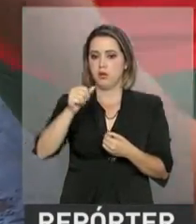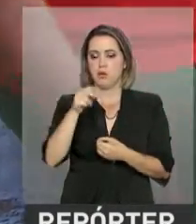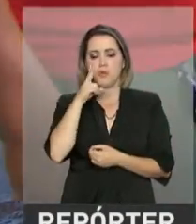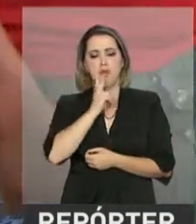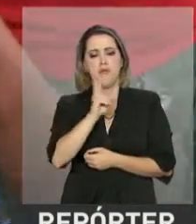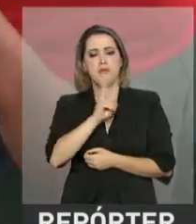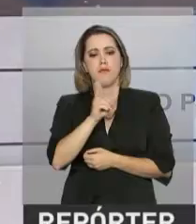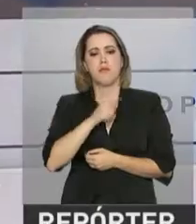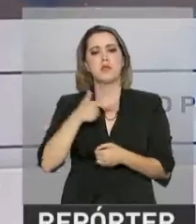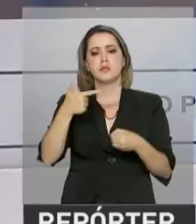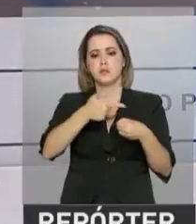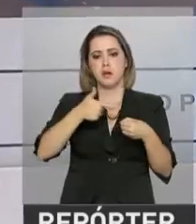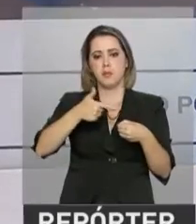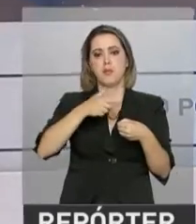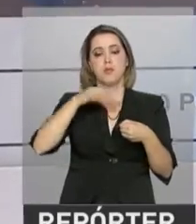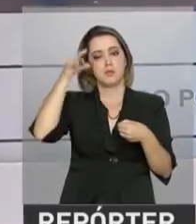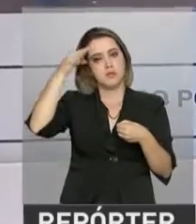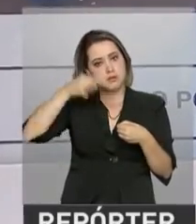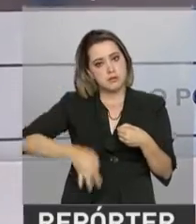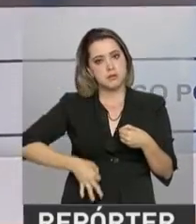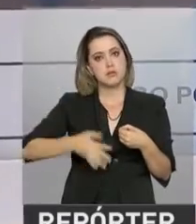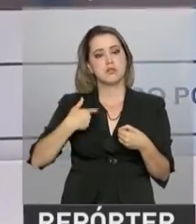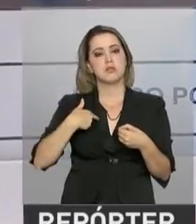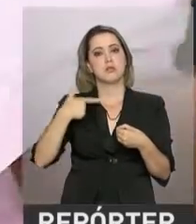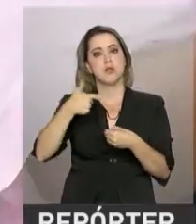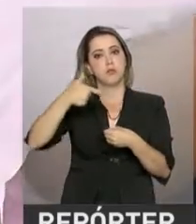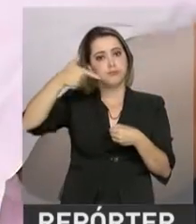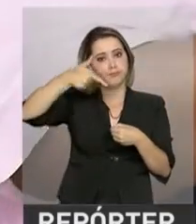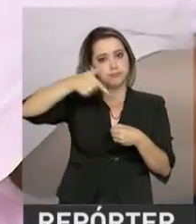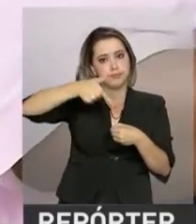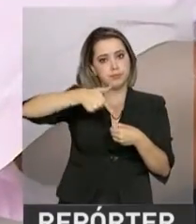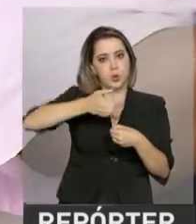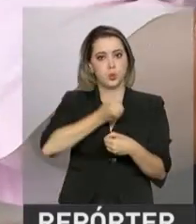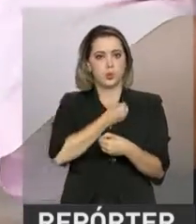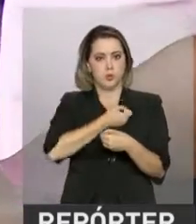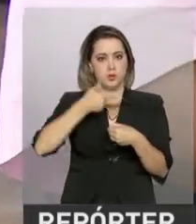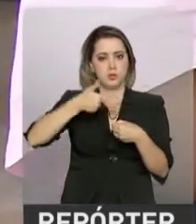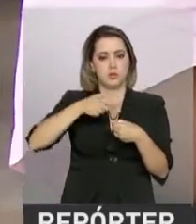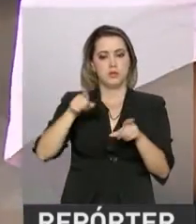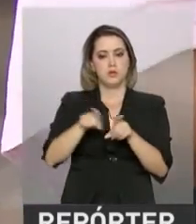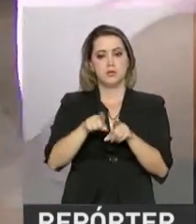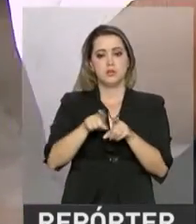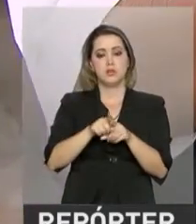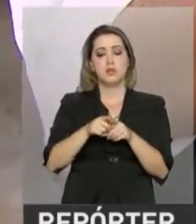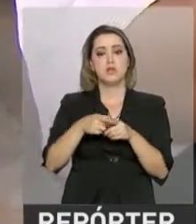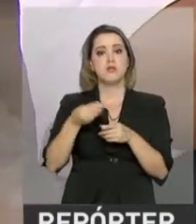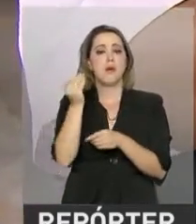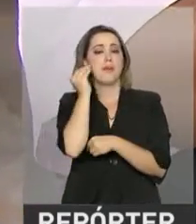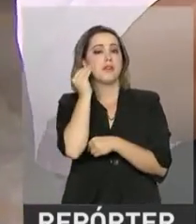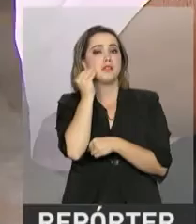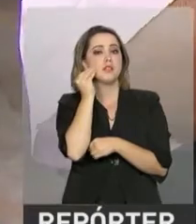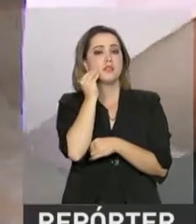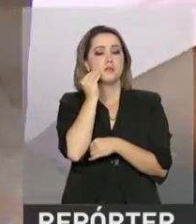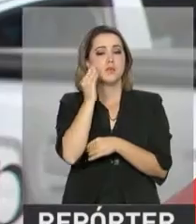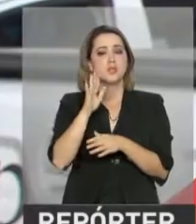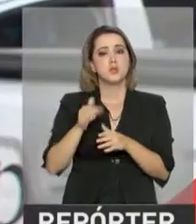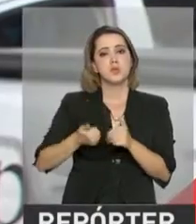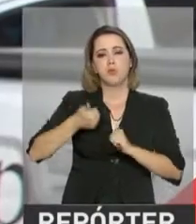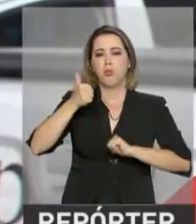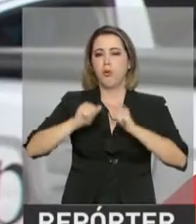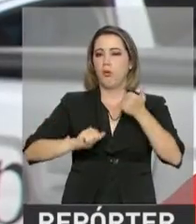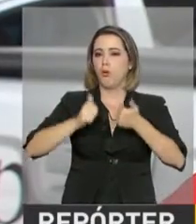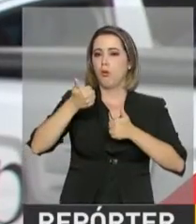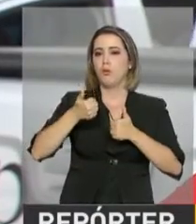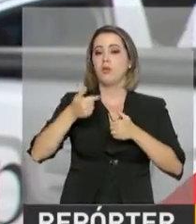bombas estão registrando a quantidade certa de combustível além de fazerem testes da qualidade da gasolina vendida à